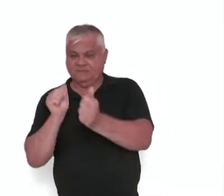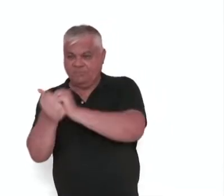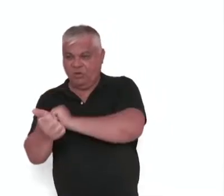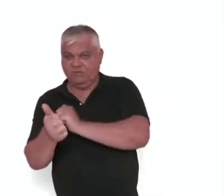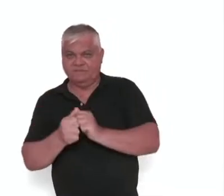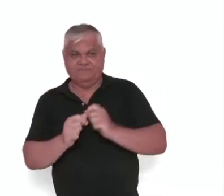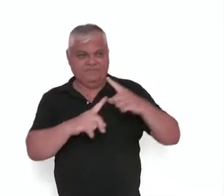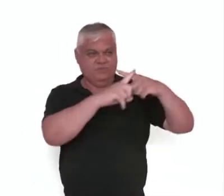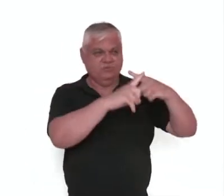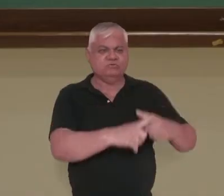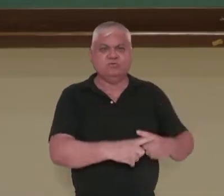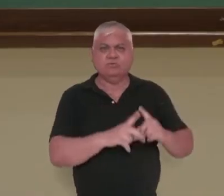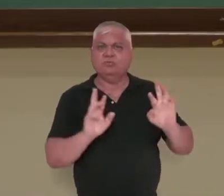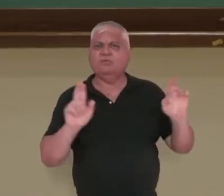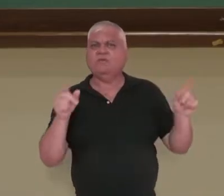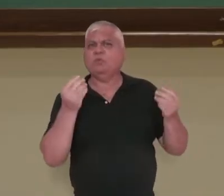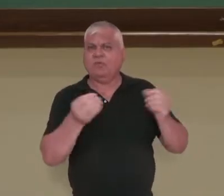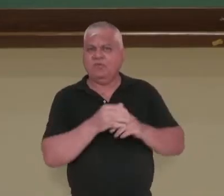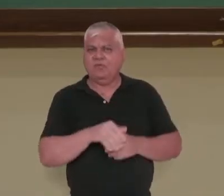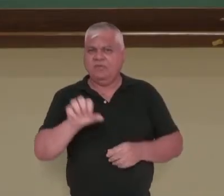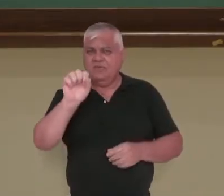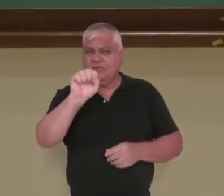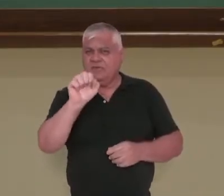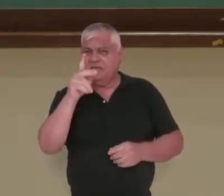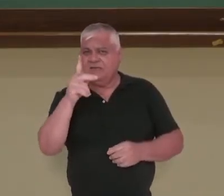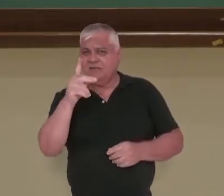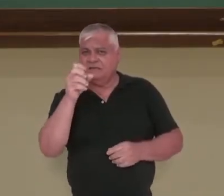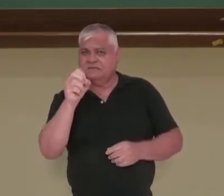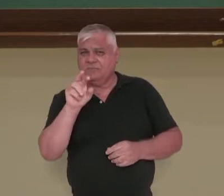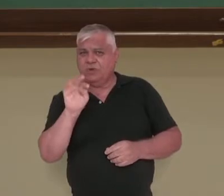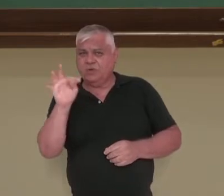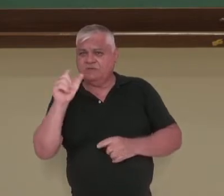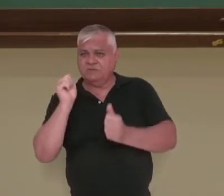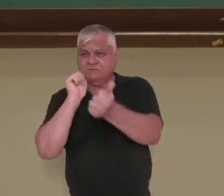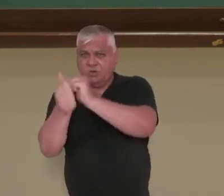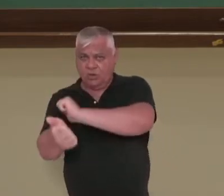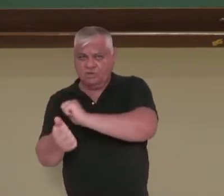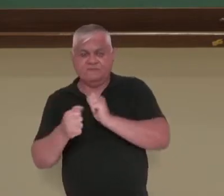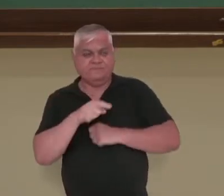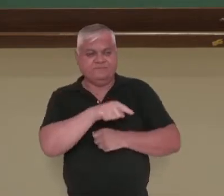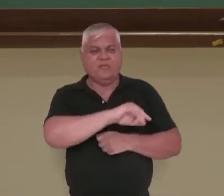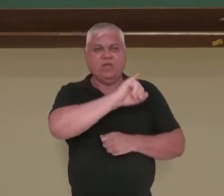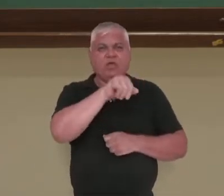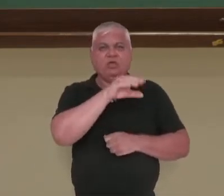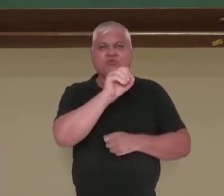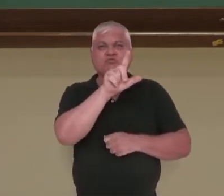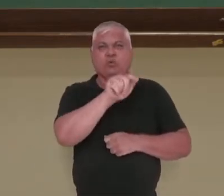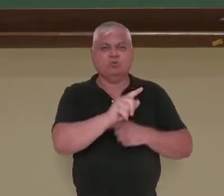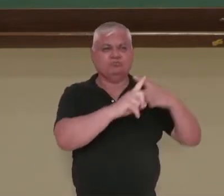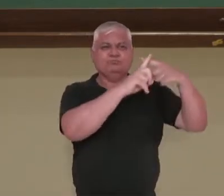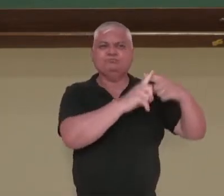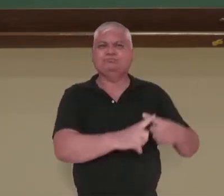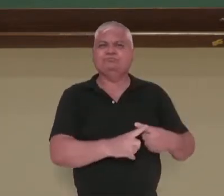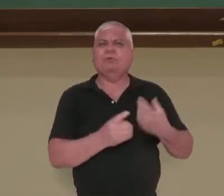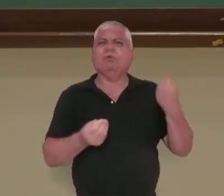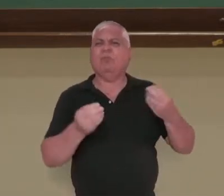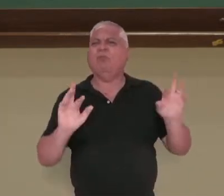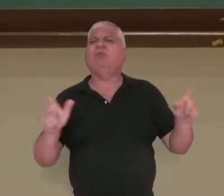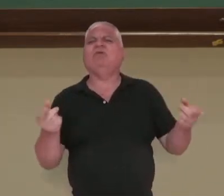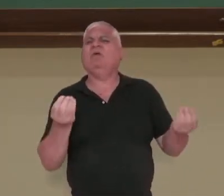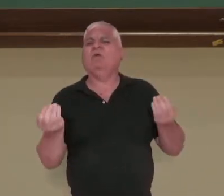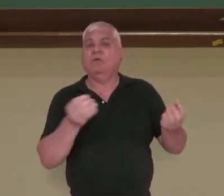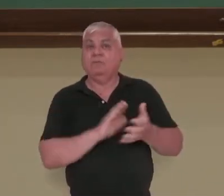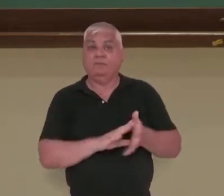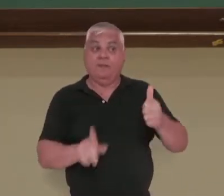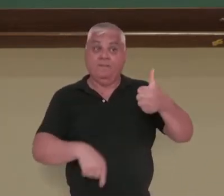E isso é uma coisa que vocês têm que ter bem claro, então. Como que eu sei que é um jogo e que não é um esporte? Então, lembrando que para ser esporte, a